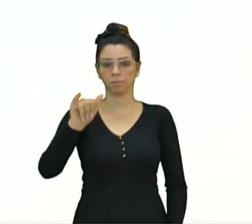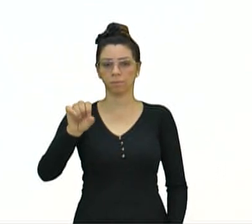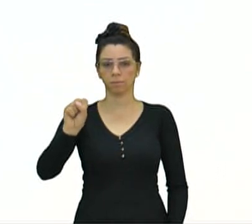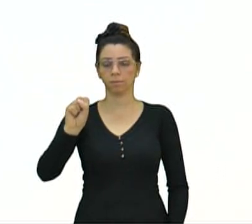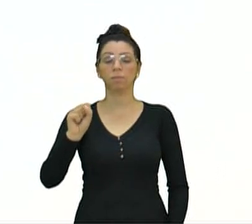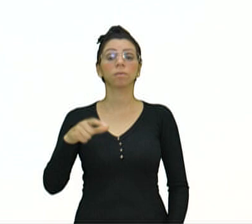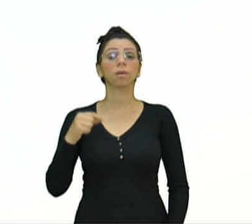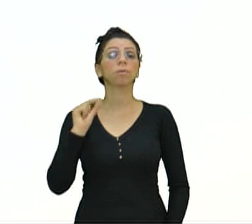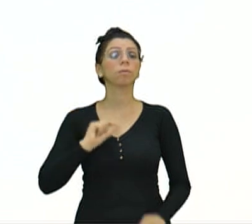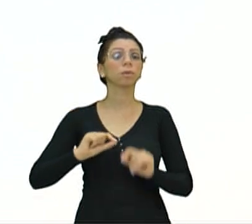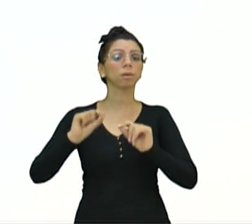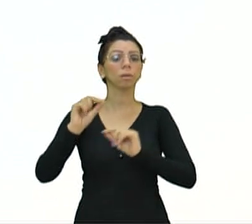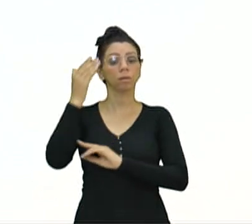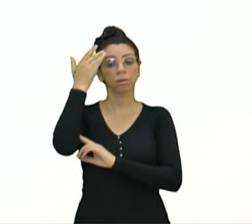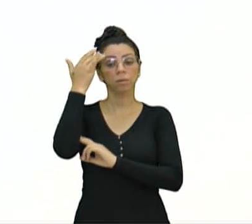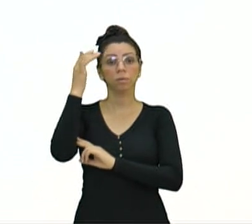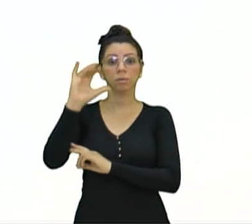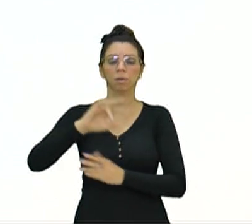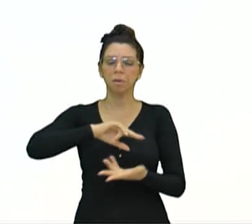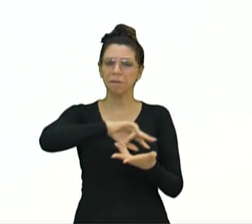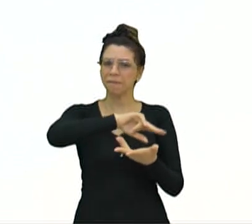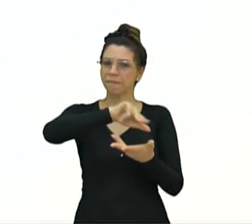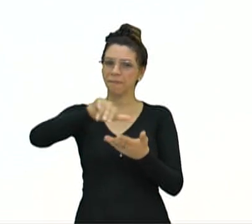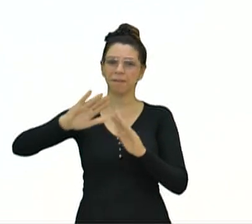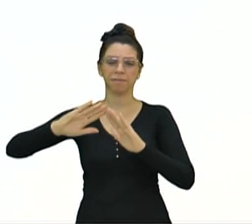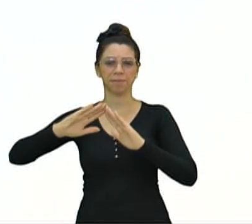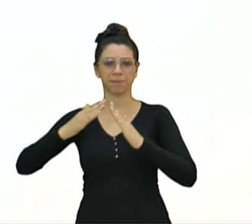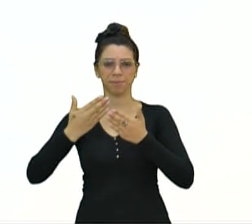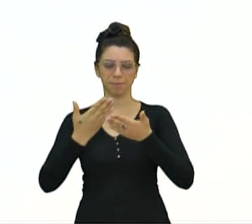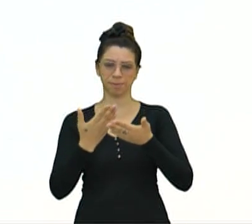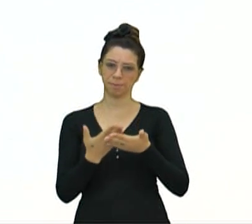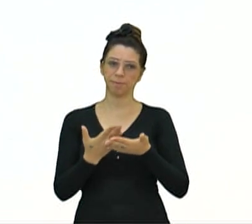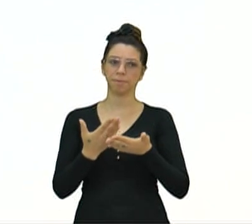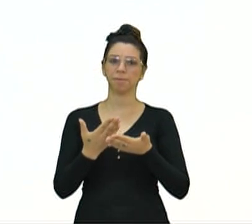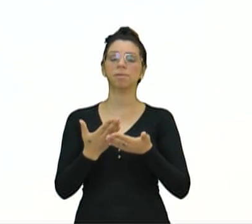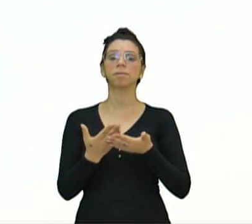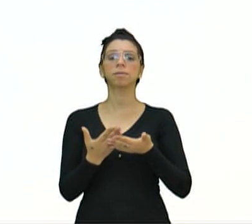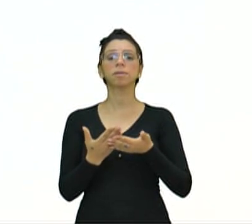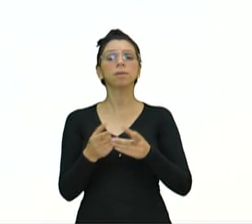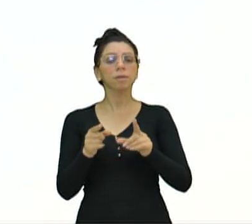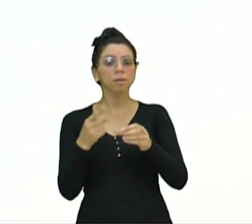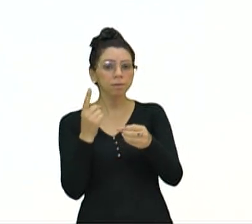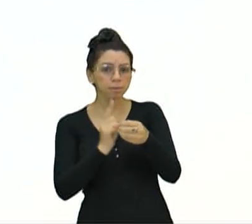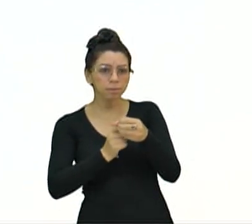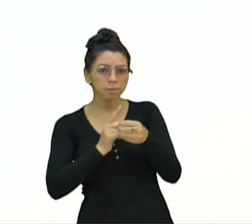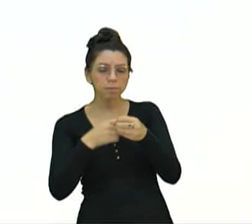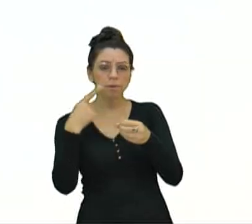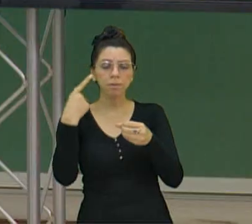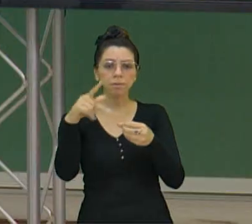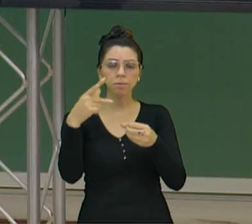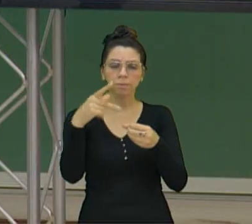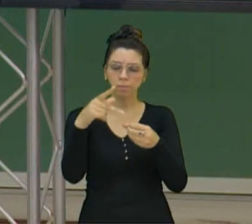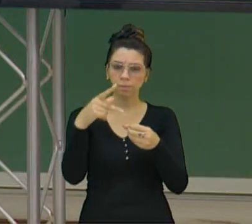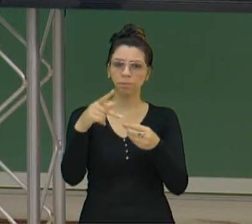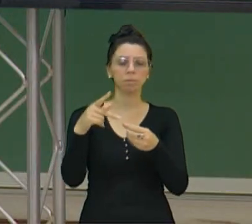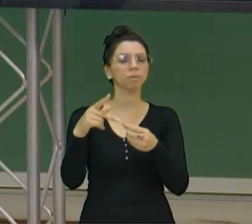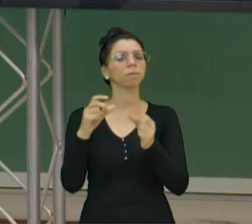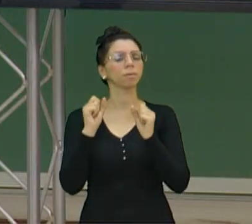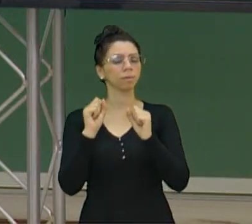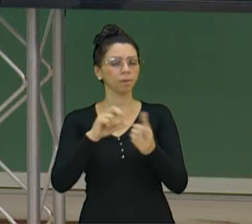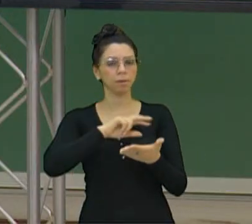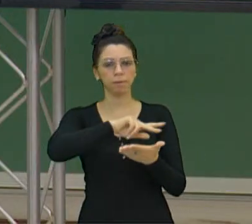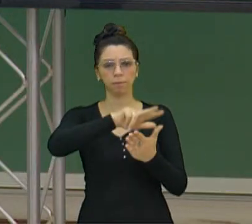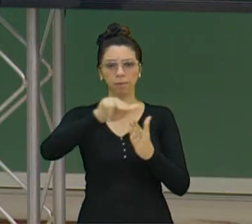em Curitiba nós temos várias escolas que têm bandas marciais e em sua cidade, no interior também, a gente tem